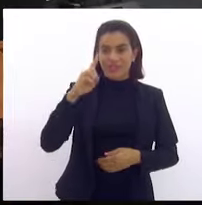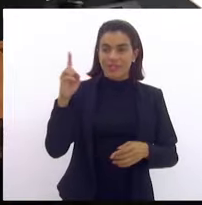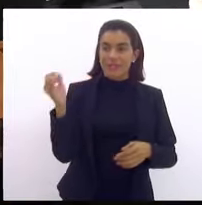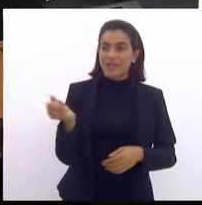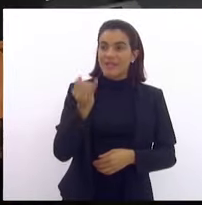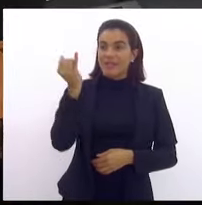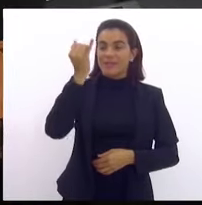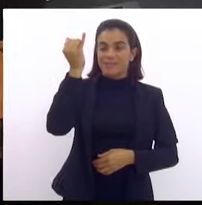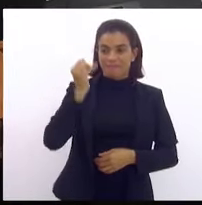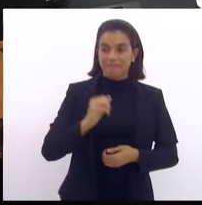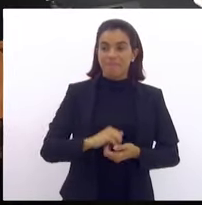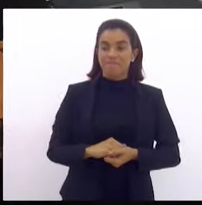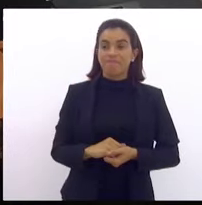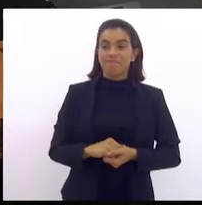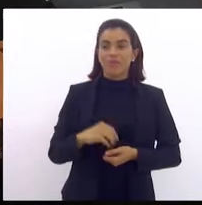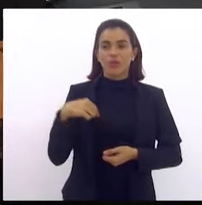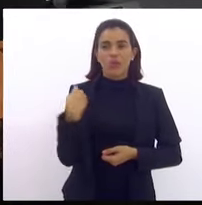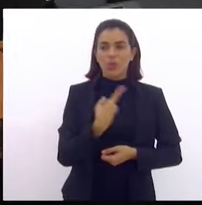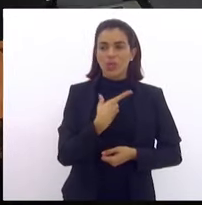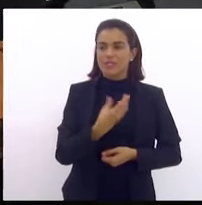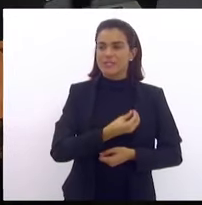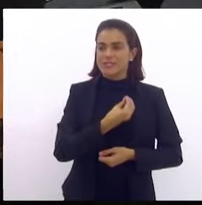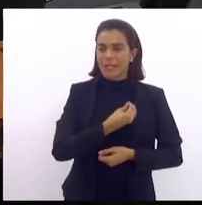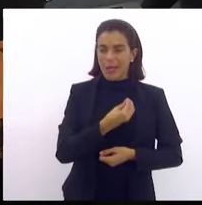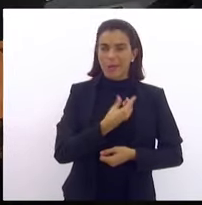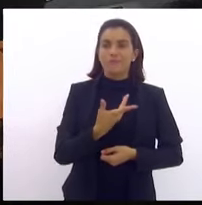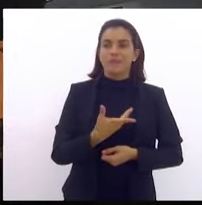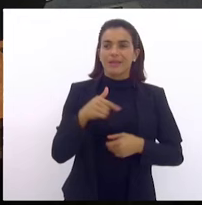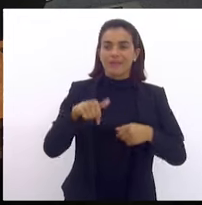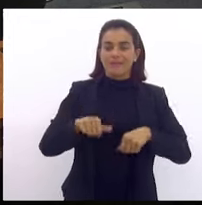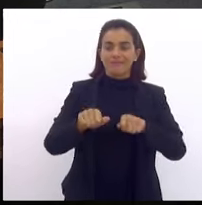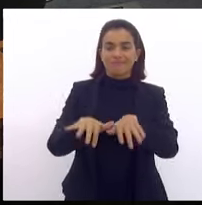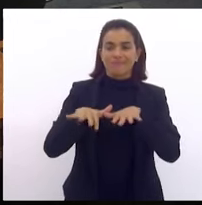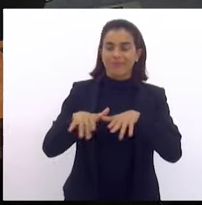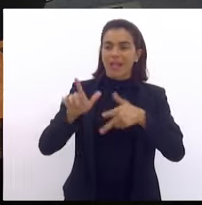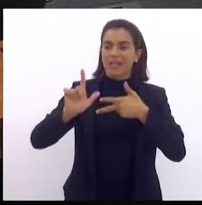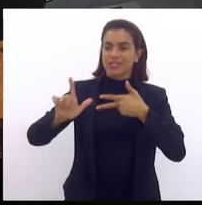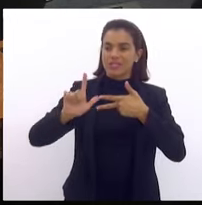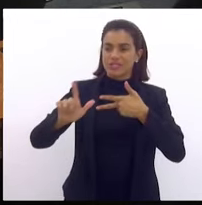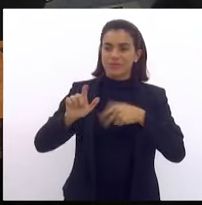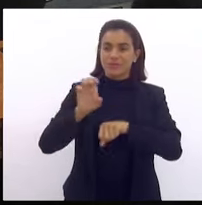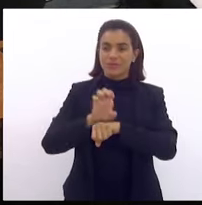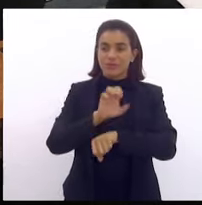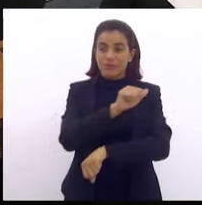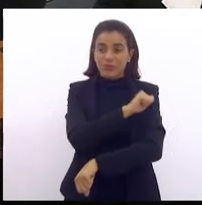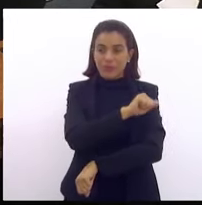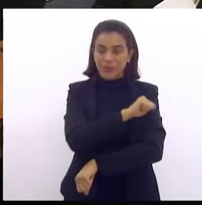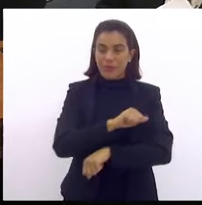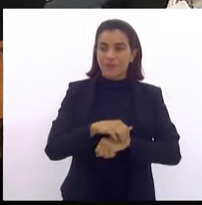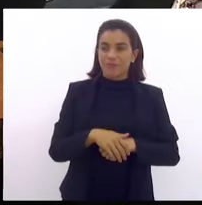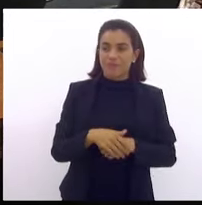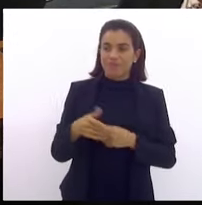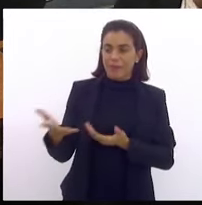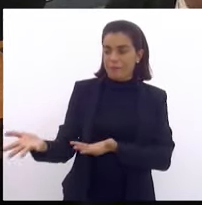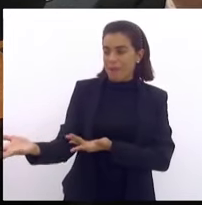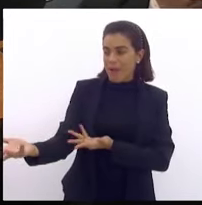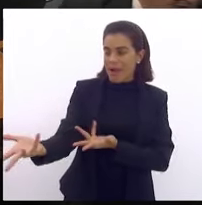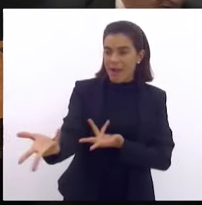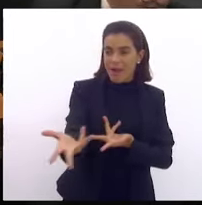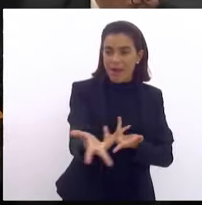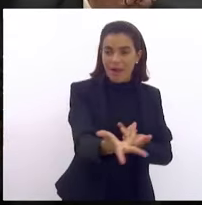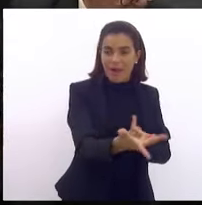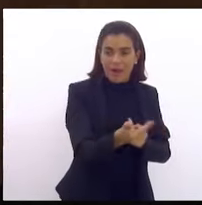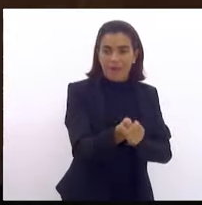novembro, nós estarmos aqui na Assembleia Legislativa do Estado do Rio de Janeiro, recebendo esses jovens que,